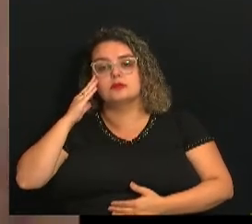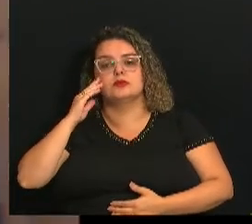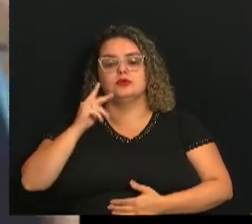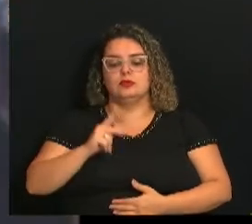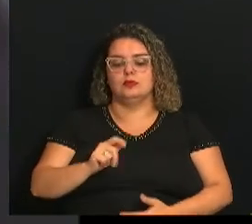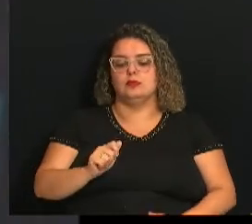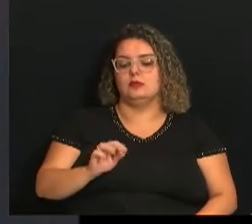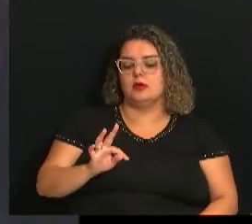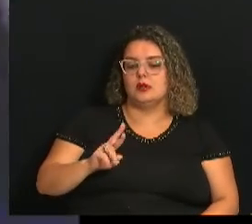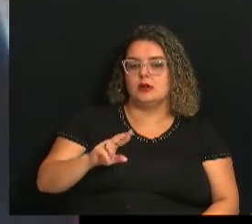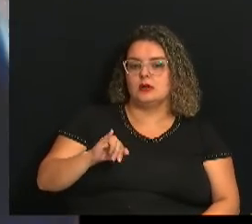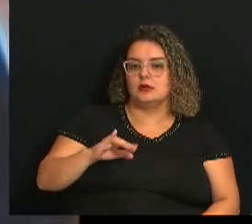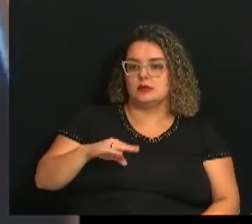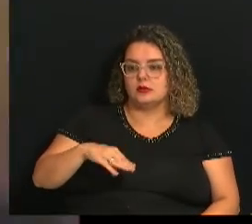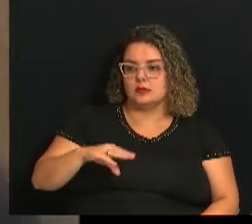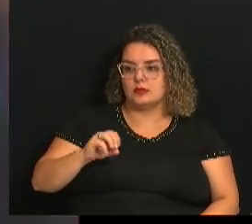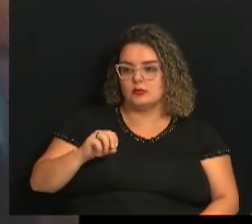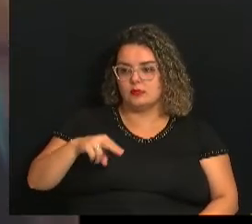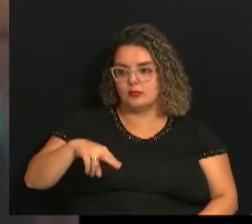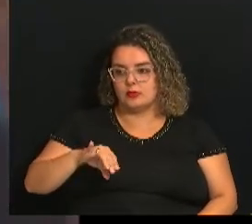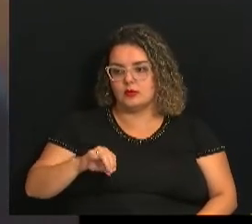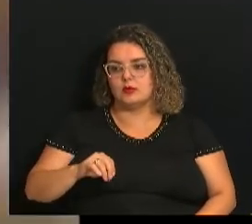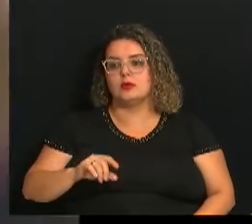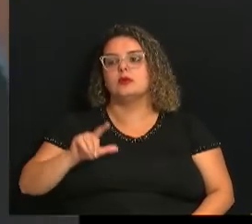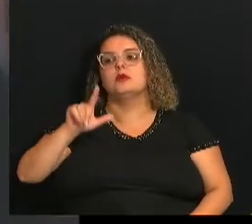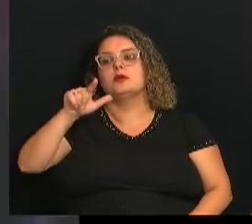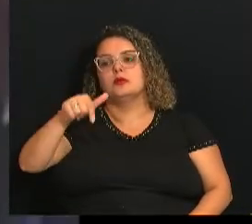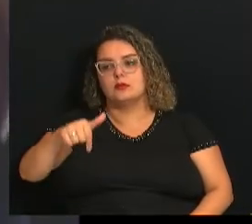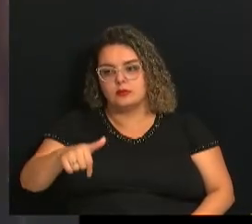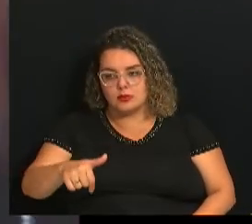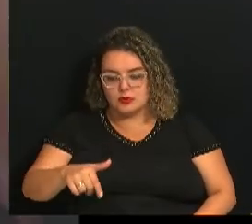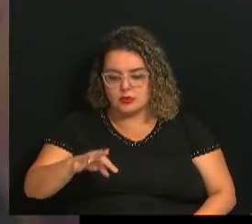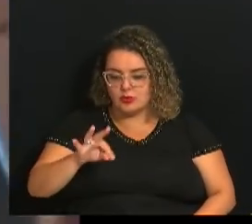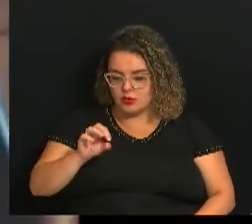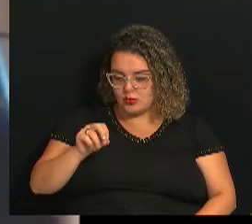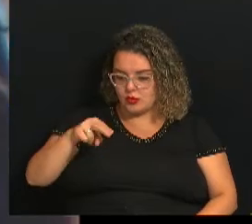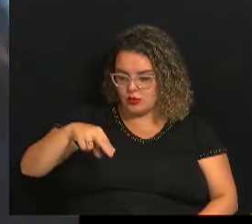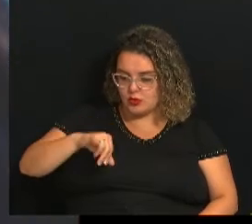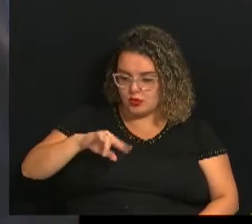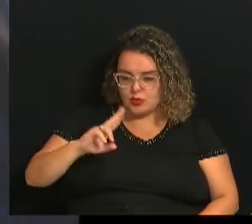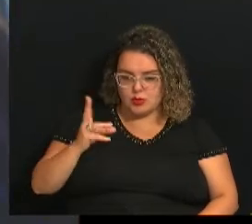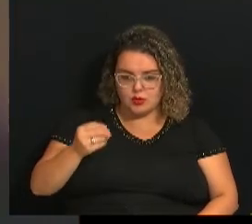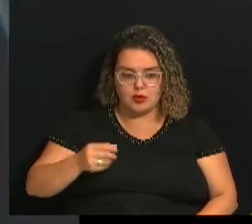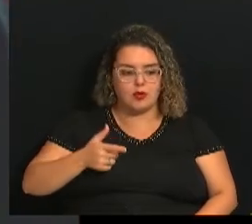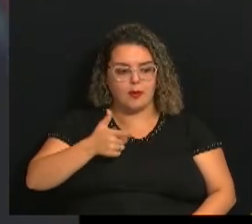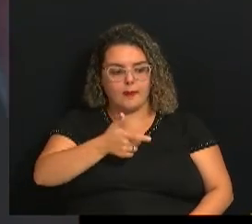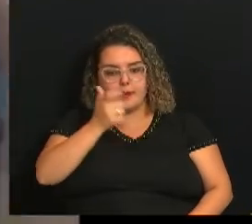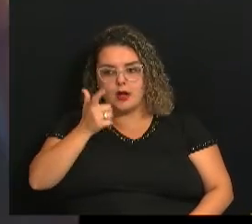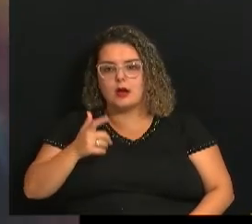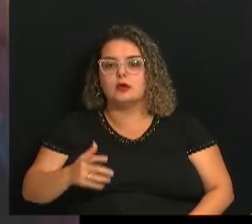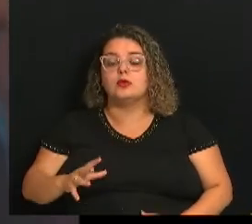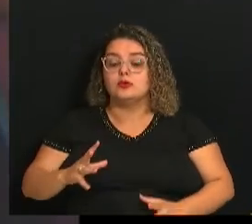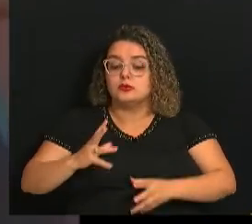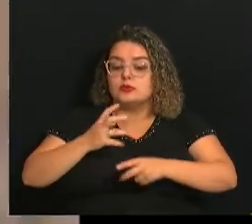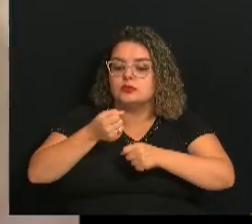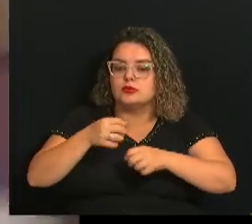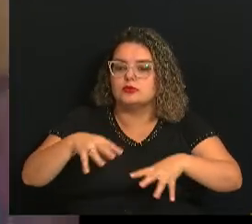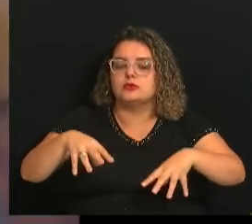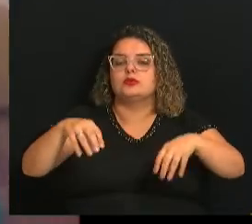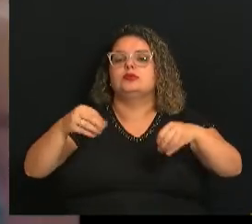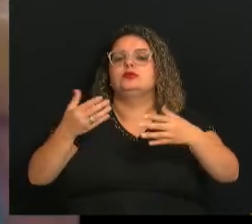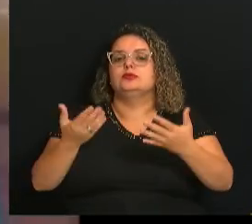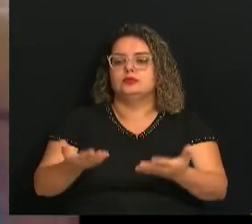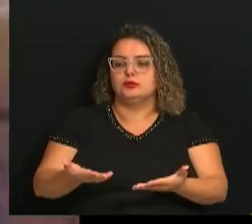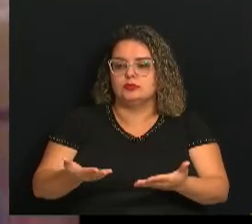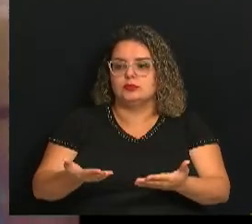acabou a gestão da Isalene, depois que o Toninho foi assassinado, todo o esforço para manter aquele palácio, abri-lo como um